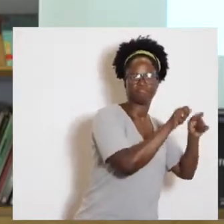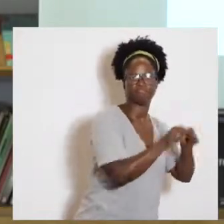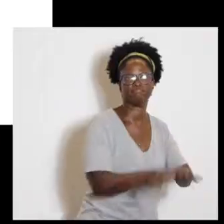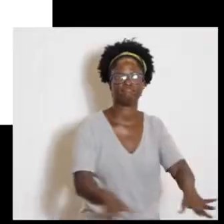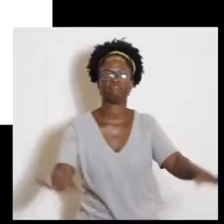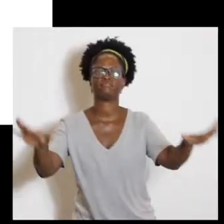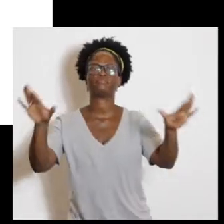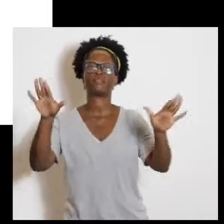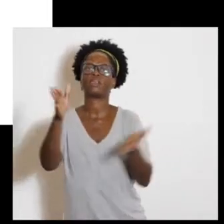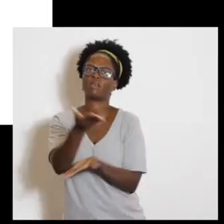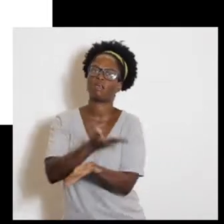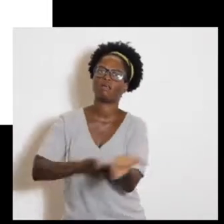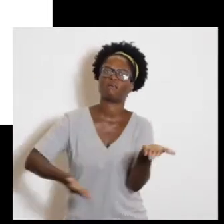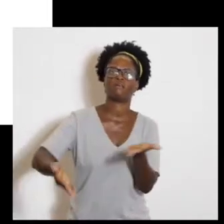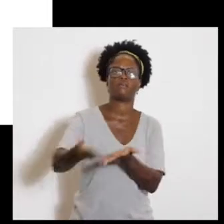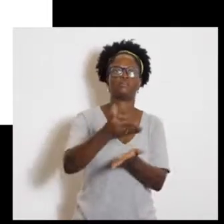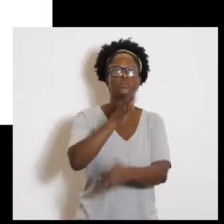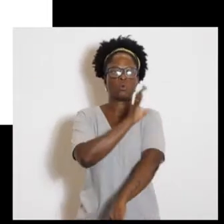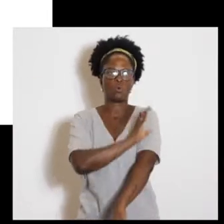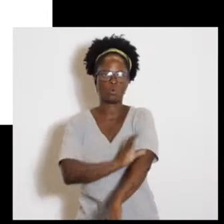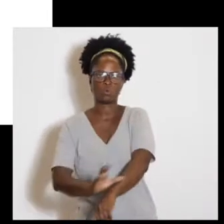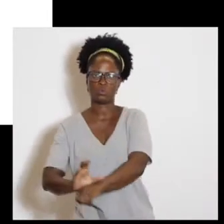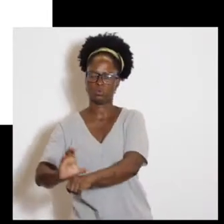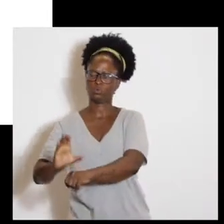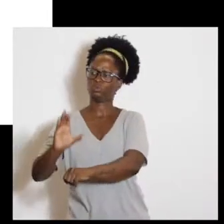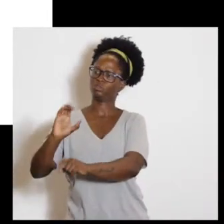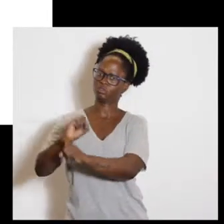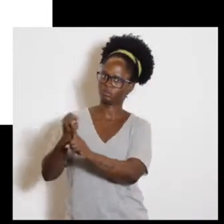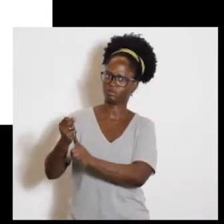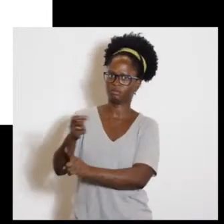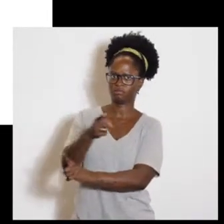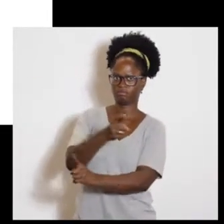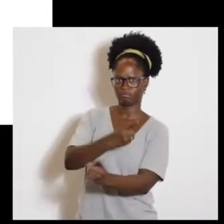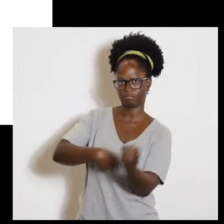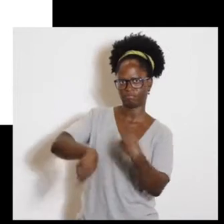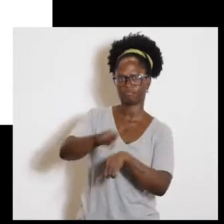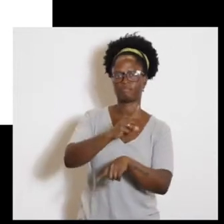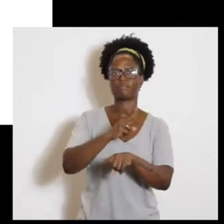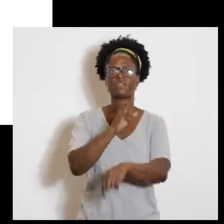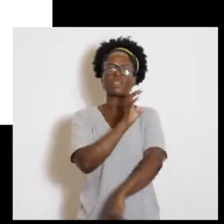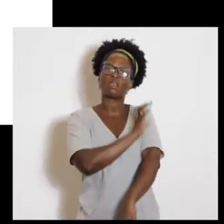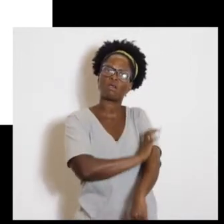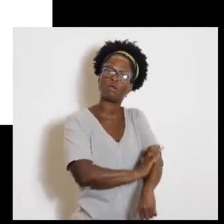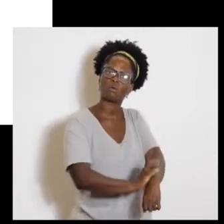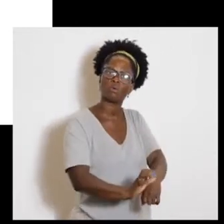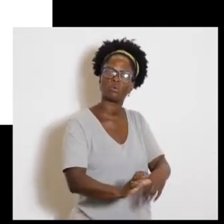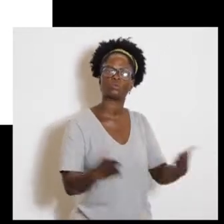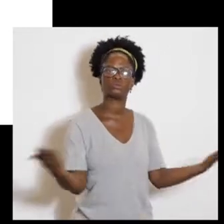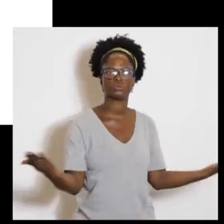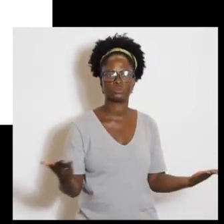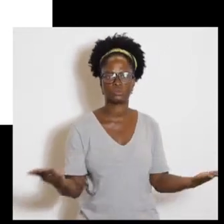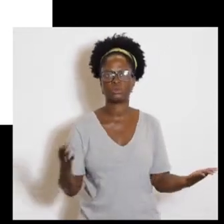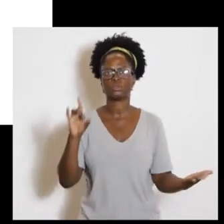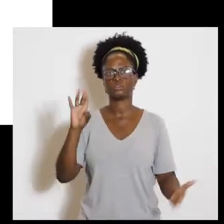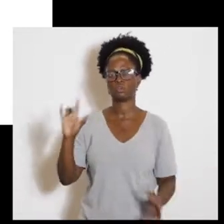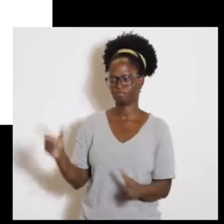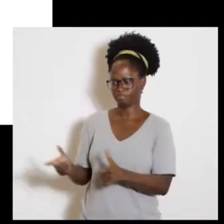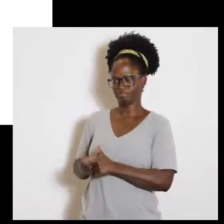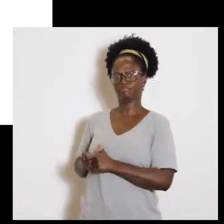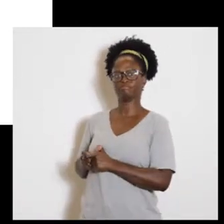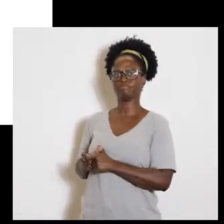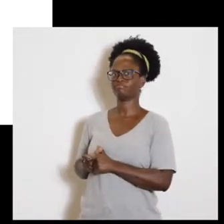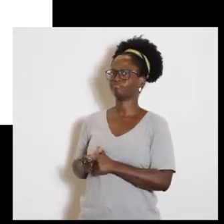periferias essa relação da cultura com a sociedade se modificou a cultura já não está reservada a uma